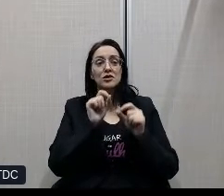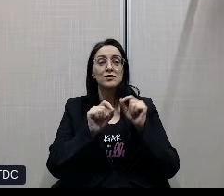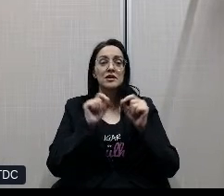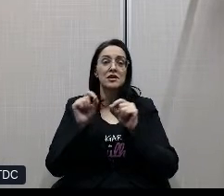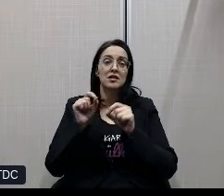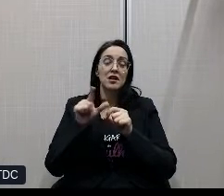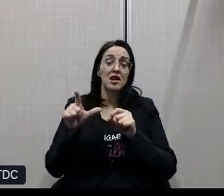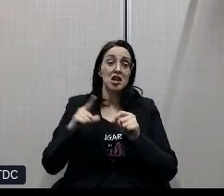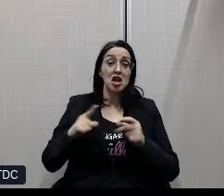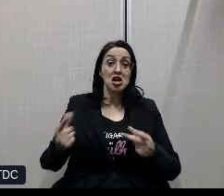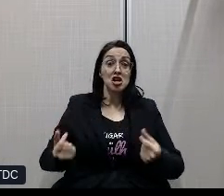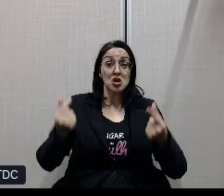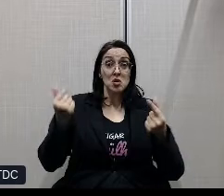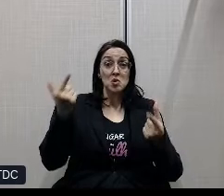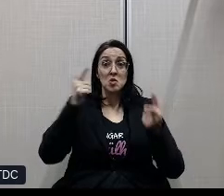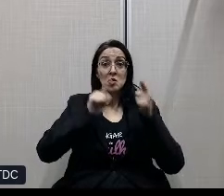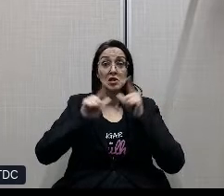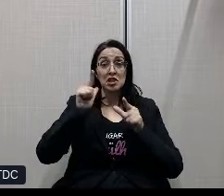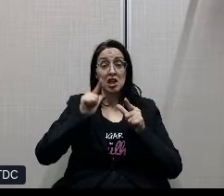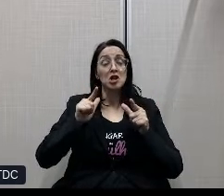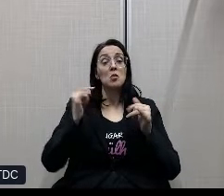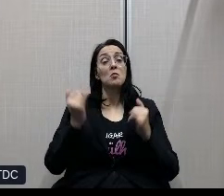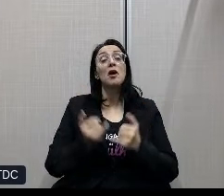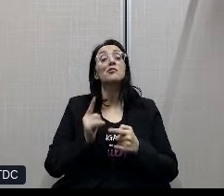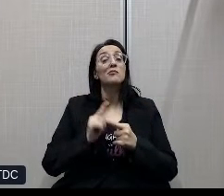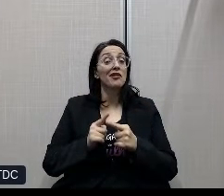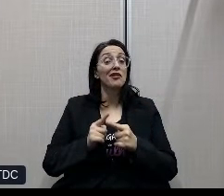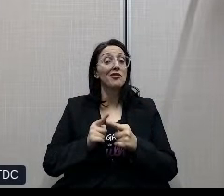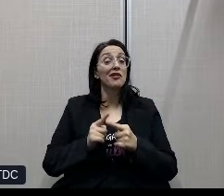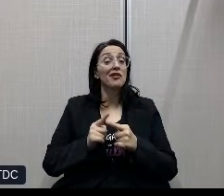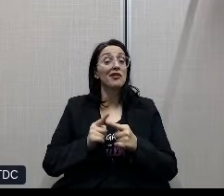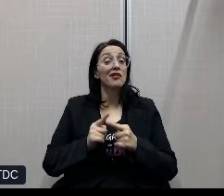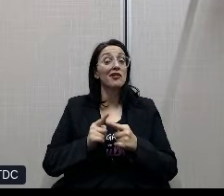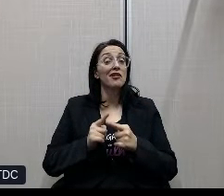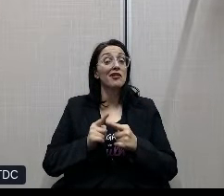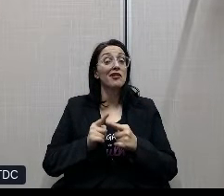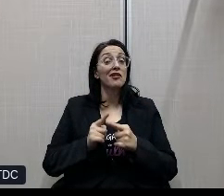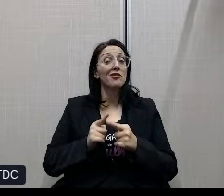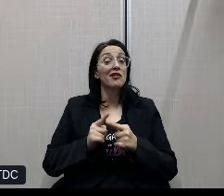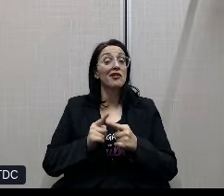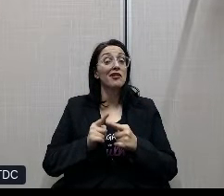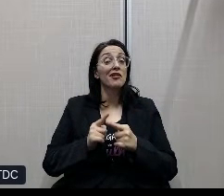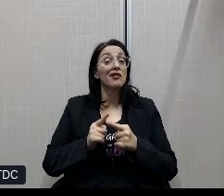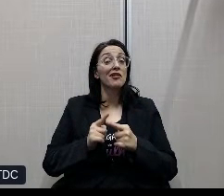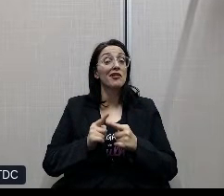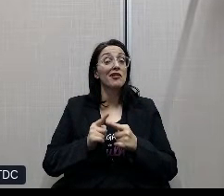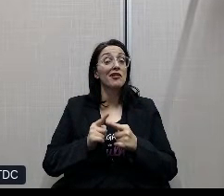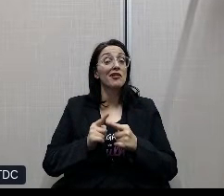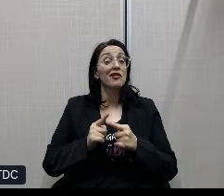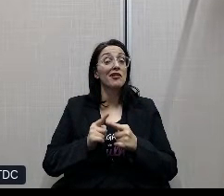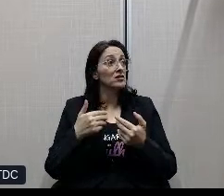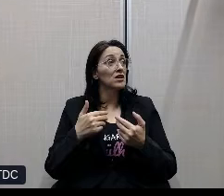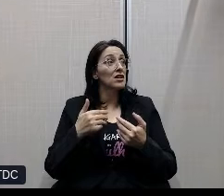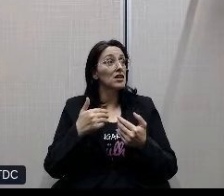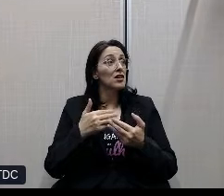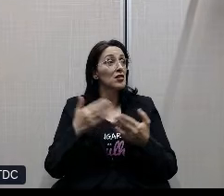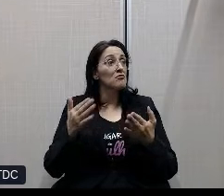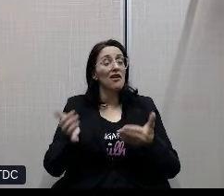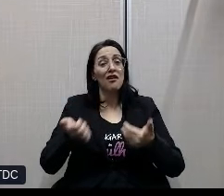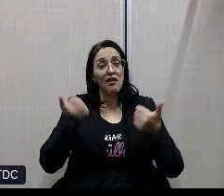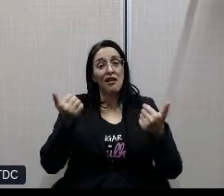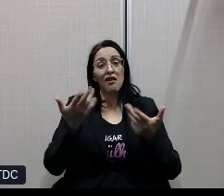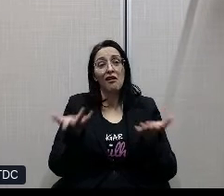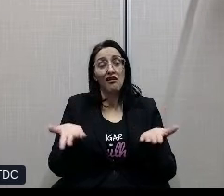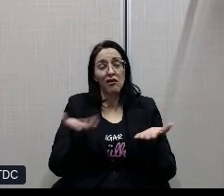possibilidade de estarem mais magros. Acesso à educação alimentar são necessários.